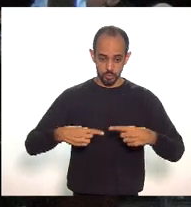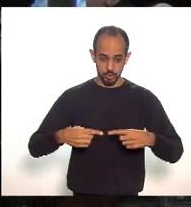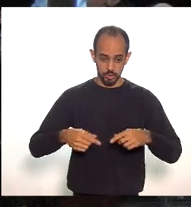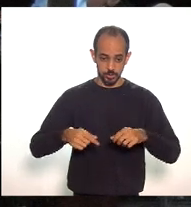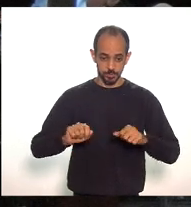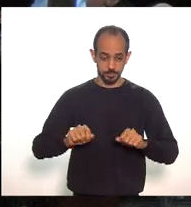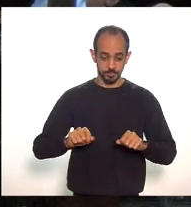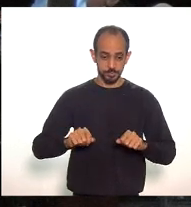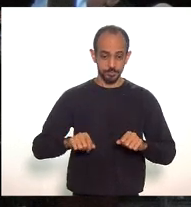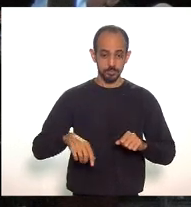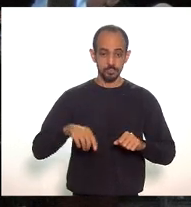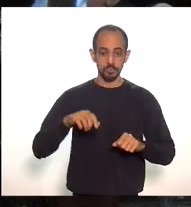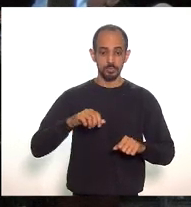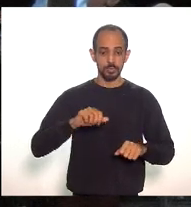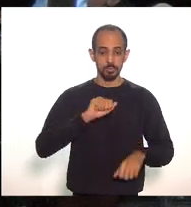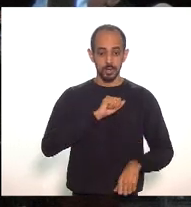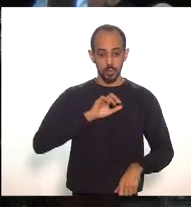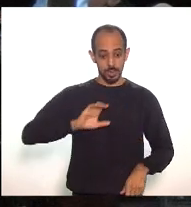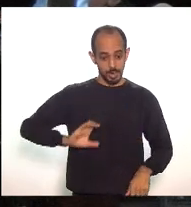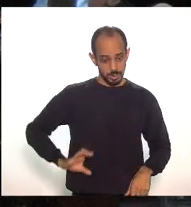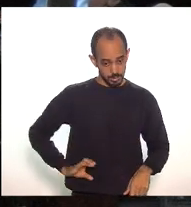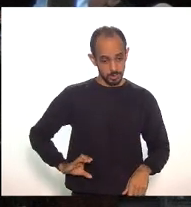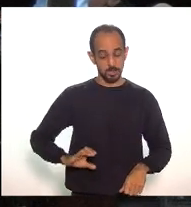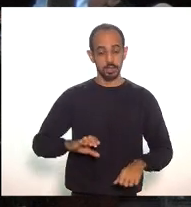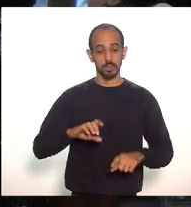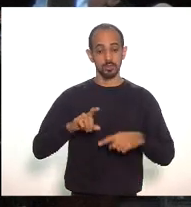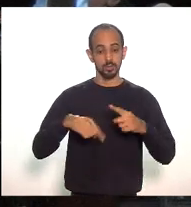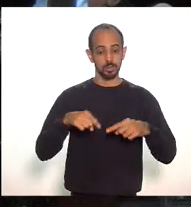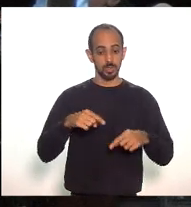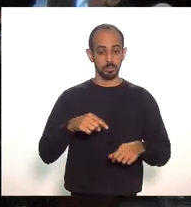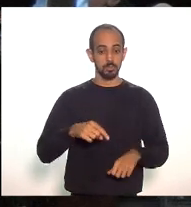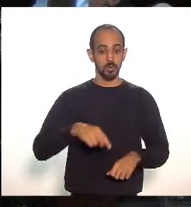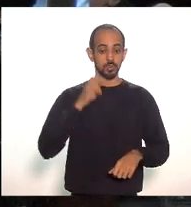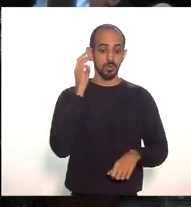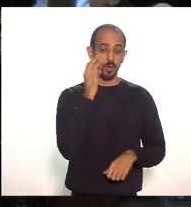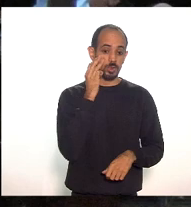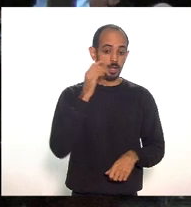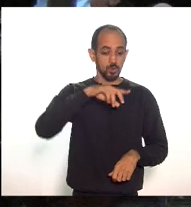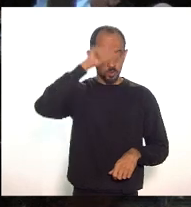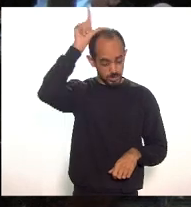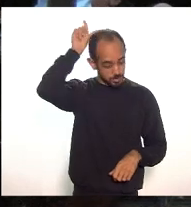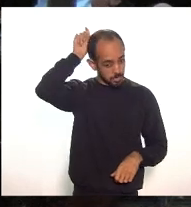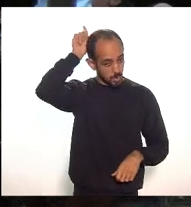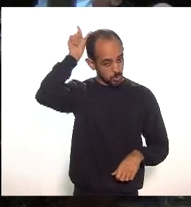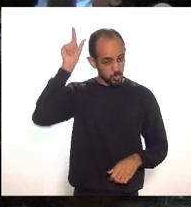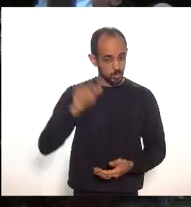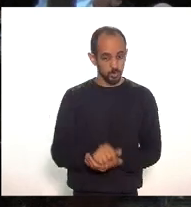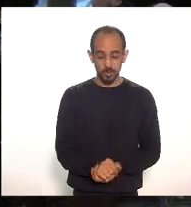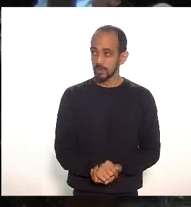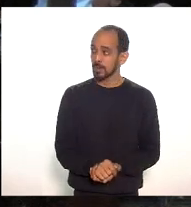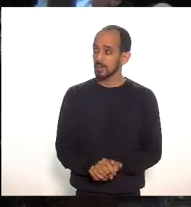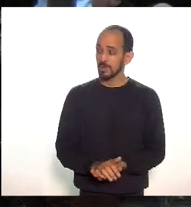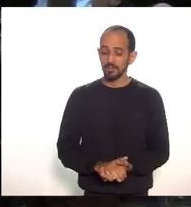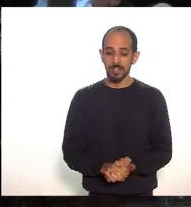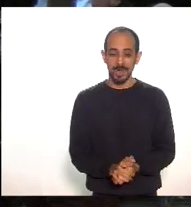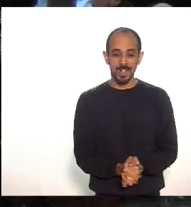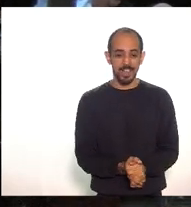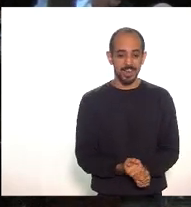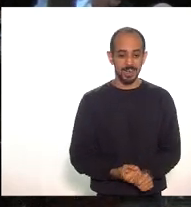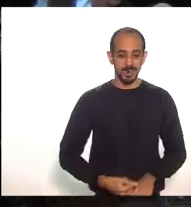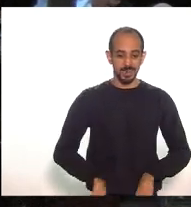então e auxiliando o botar o Malbec no segundo Luiz Paulo 3º Francisco